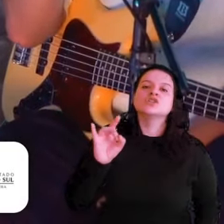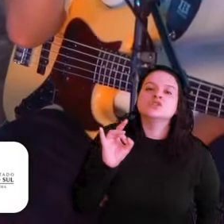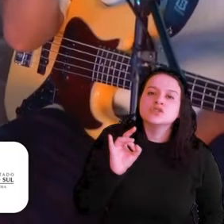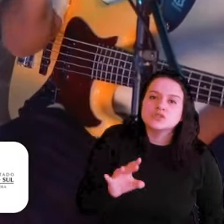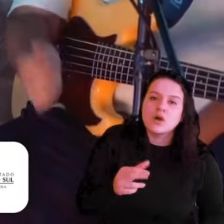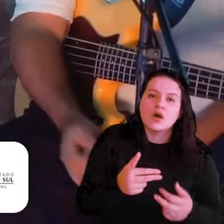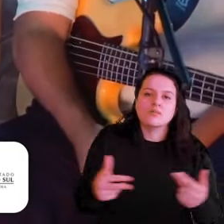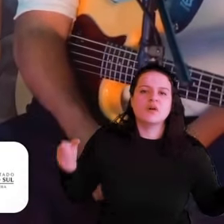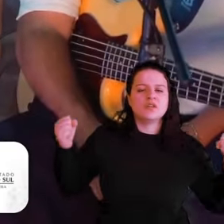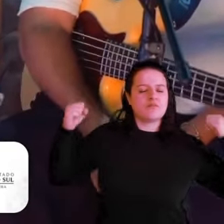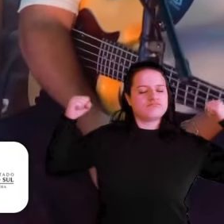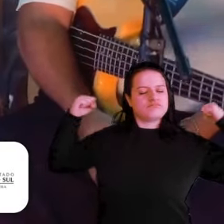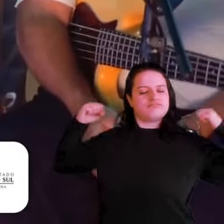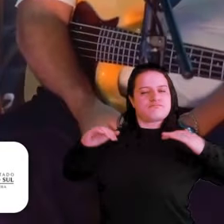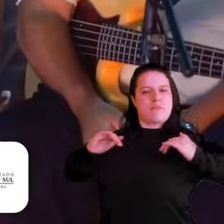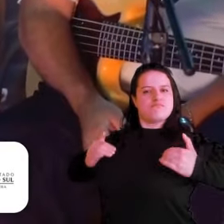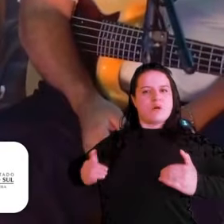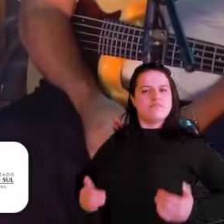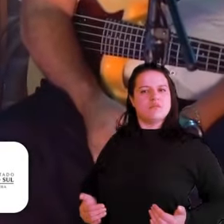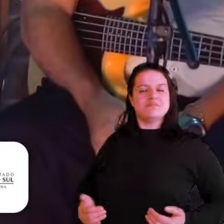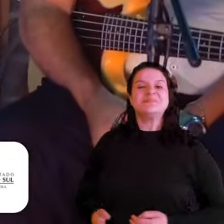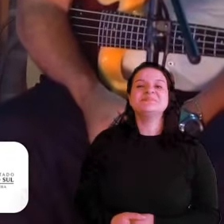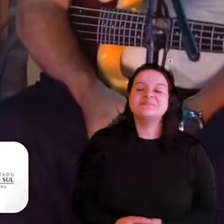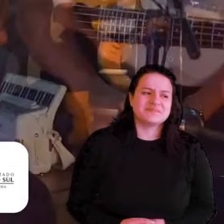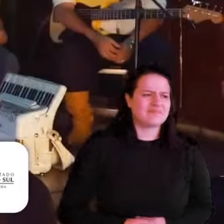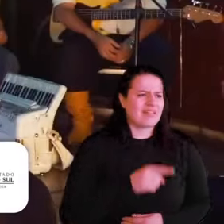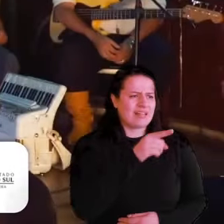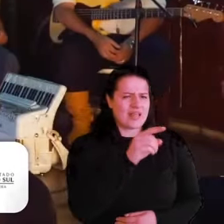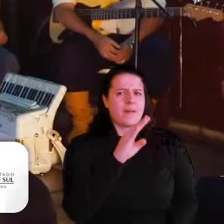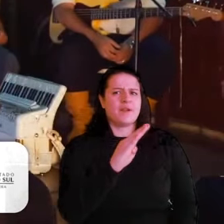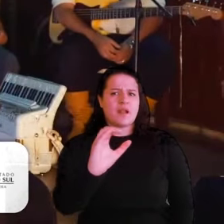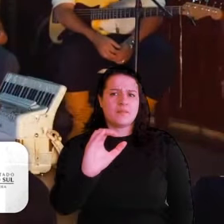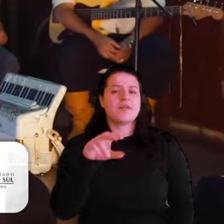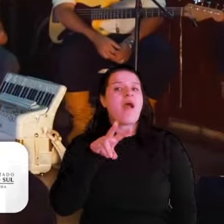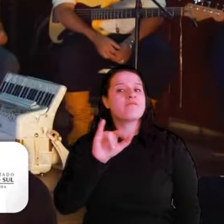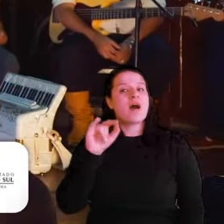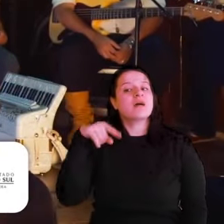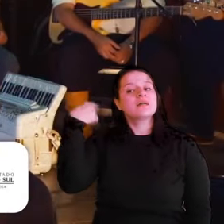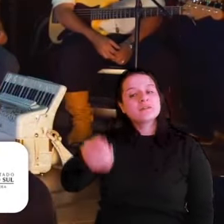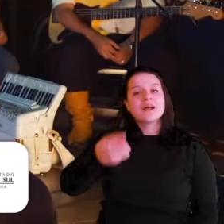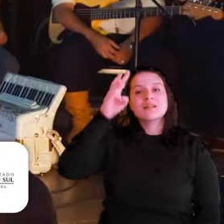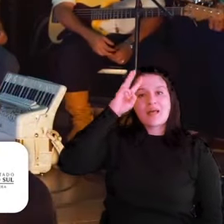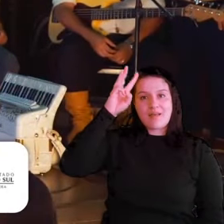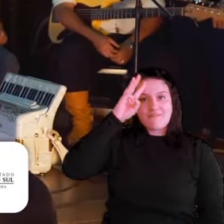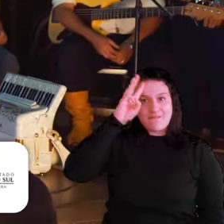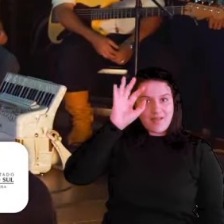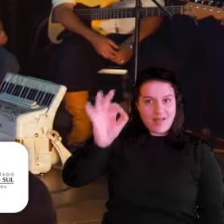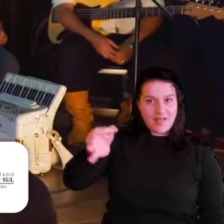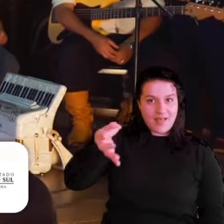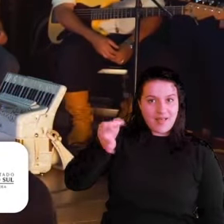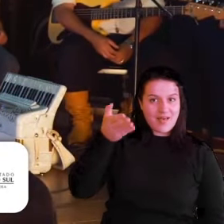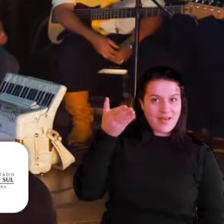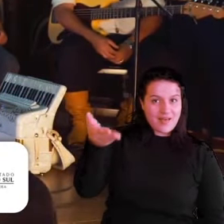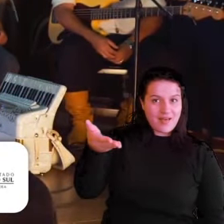só suplemento pra quem quer ficar musculoso. É. Com certeza, tio Chico. É. Por falar em Balneário Camboriú, estaremos lá na próxima terça-feira,